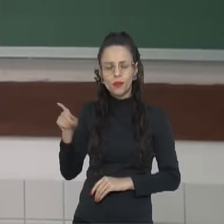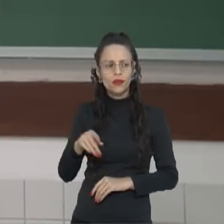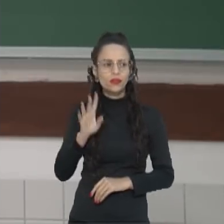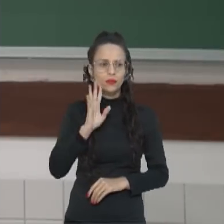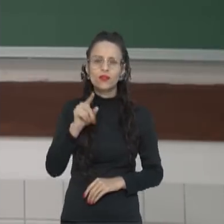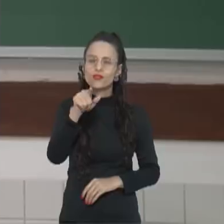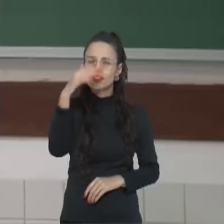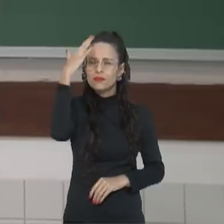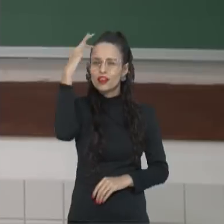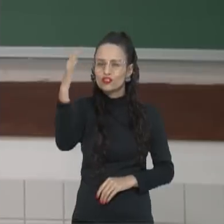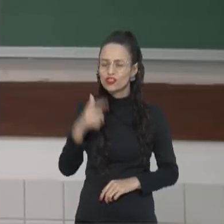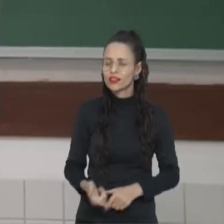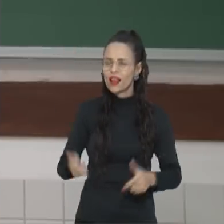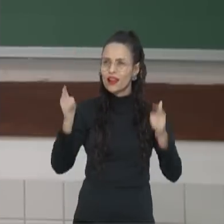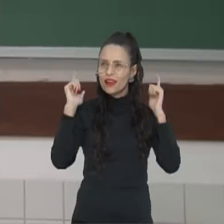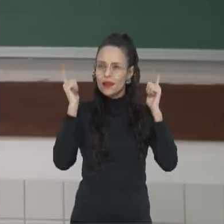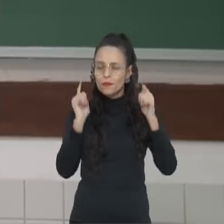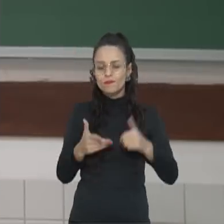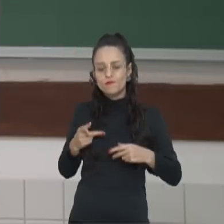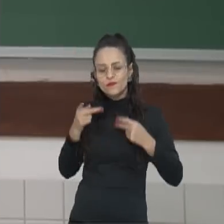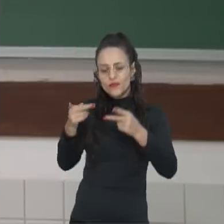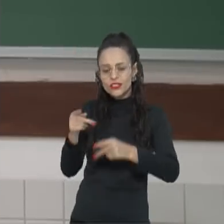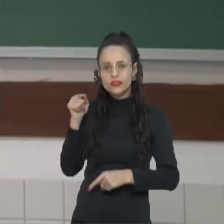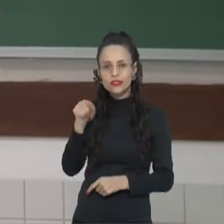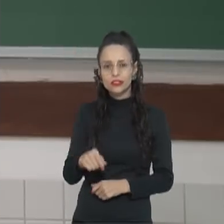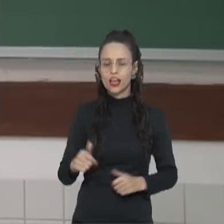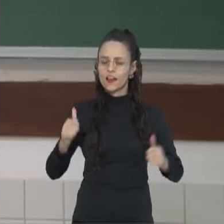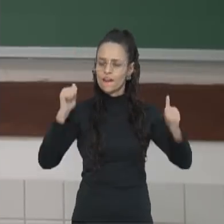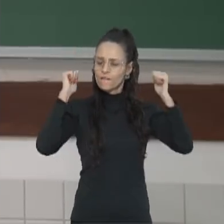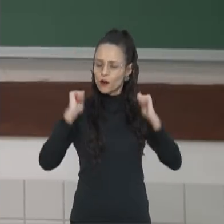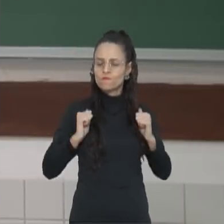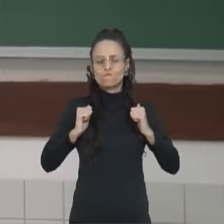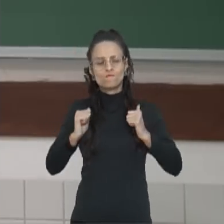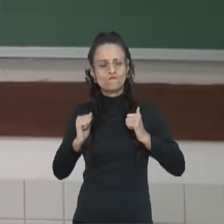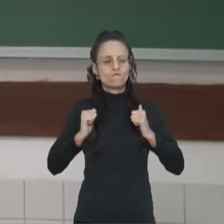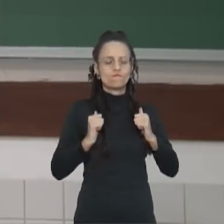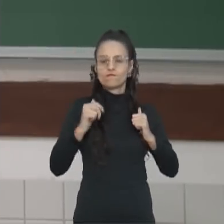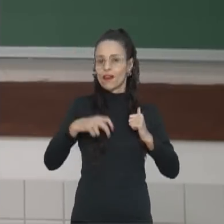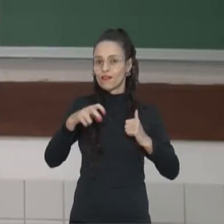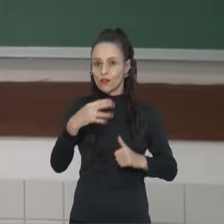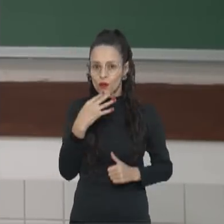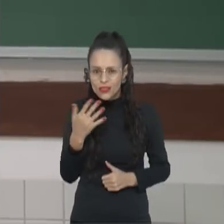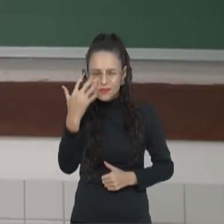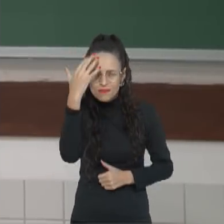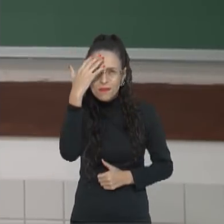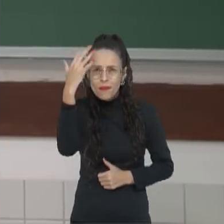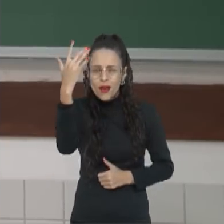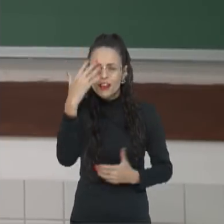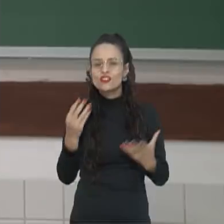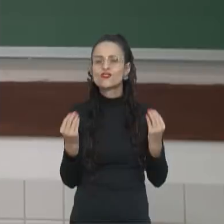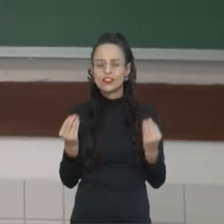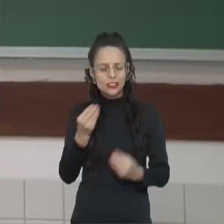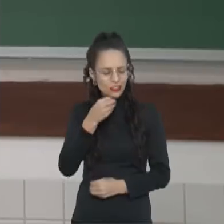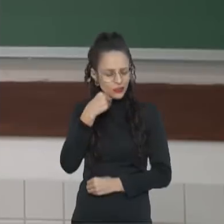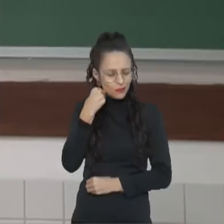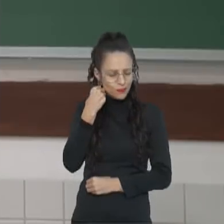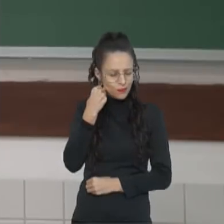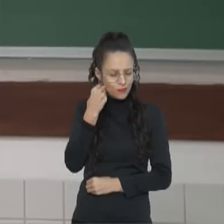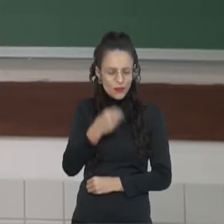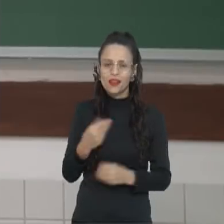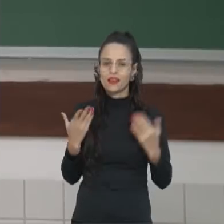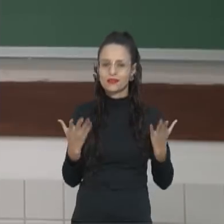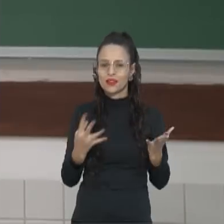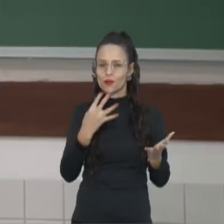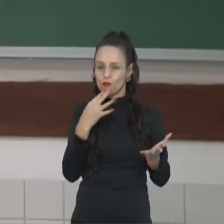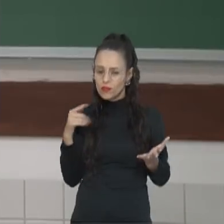você imaginar o turismo nisso, né? As pessoas, vou botar uma mochila, vou conhecer. Você imaginou que momento assim, que experiência se